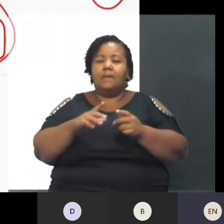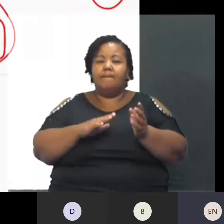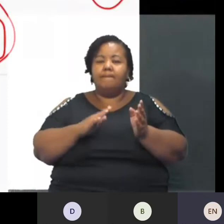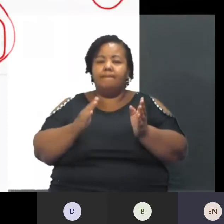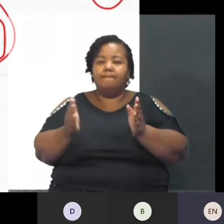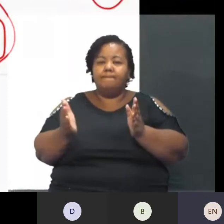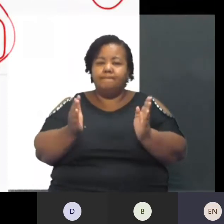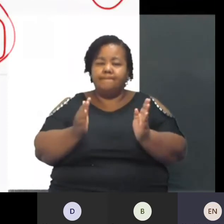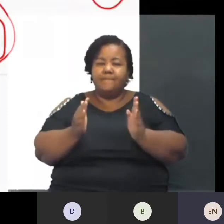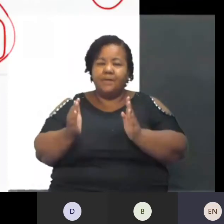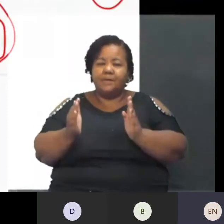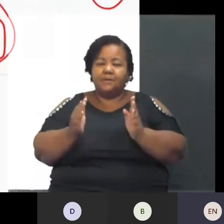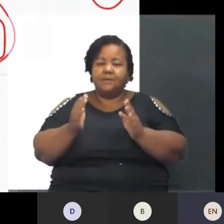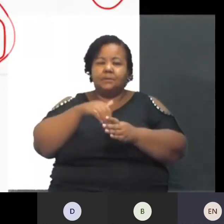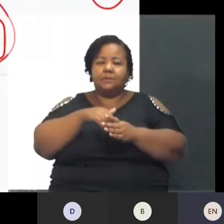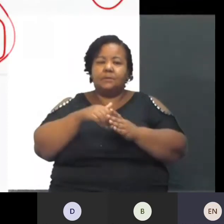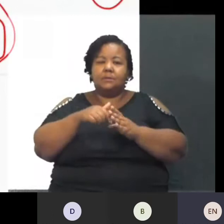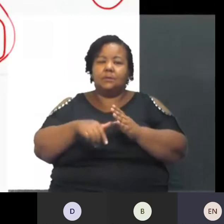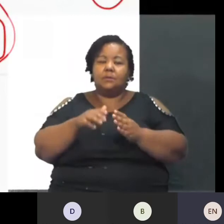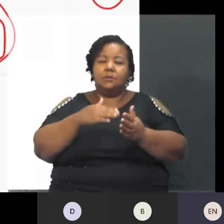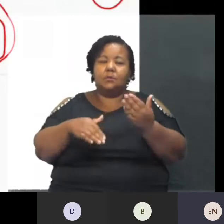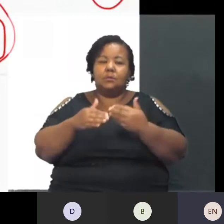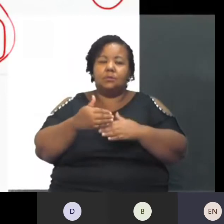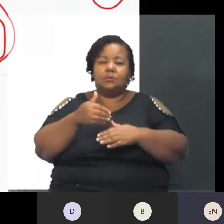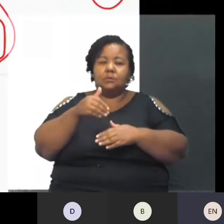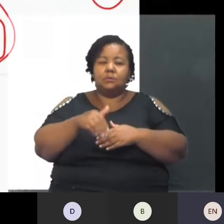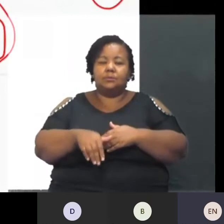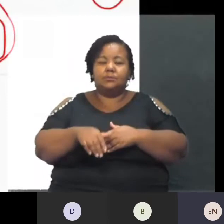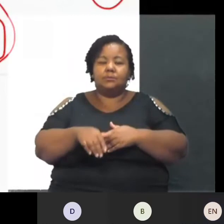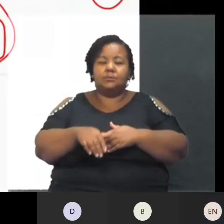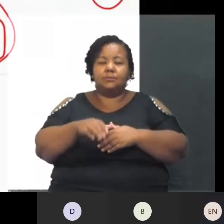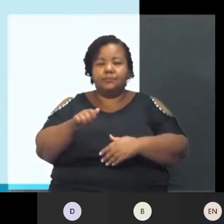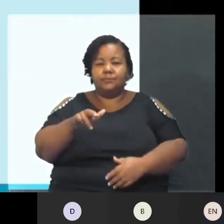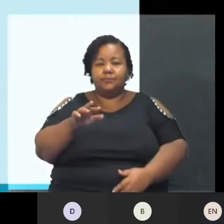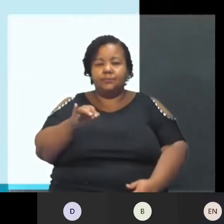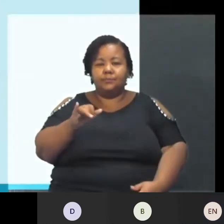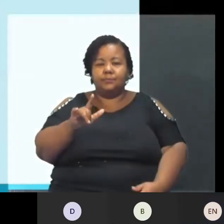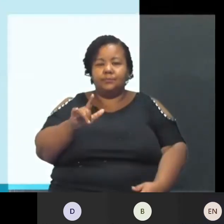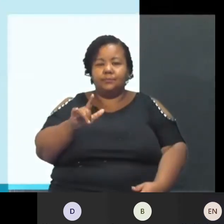tecido conjuntivo que envolve, então, toda a cartilagem.